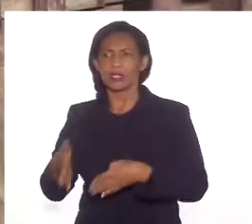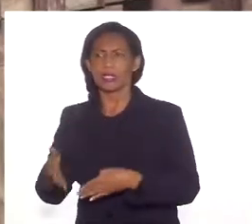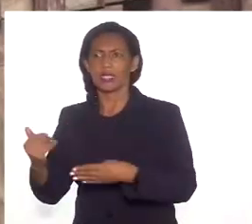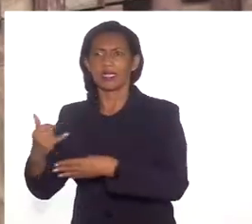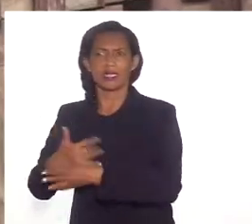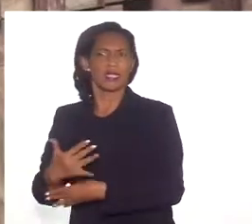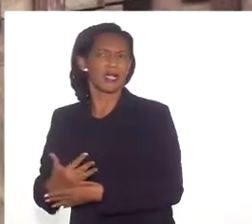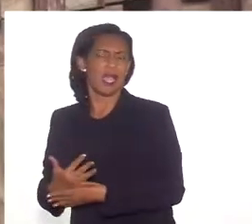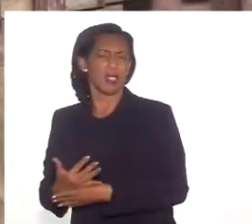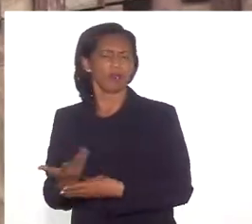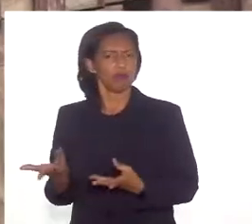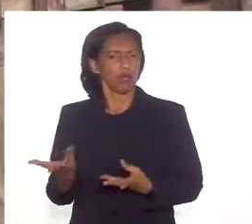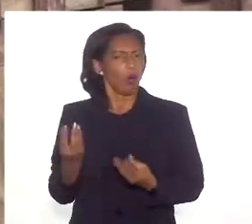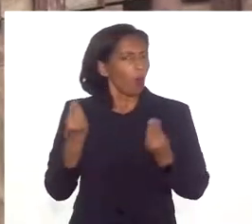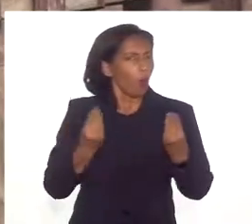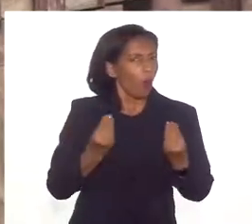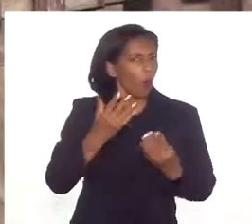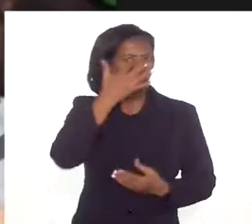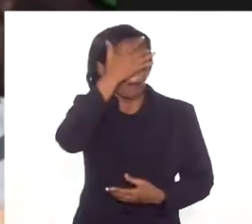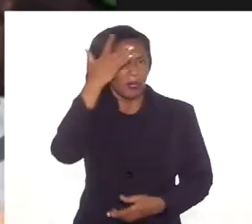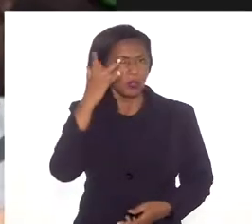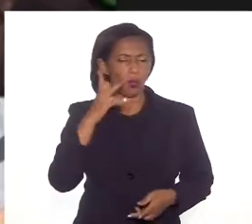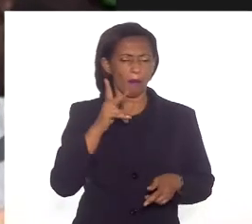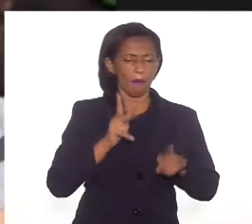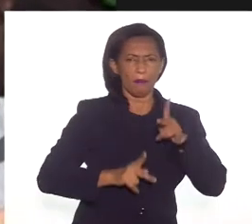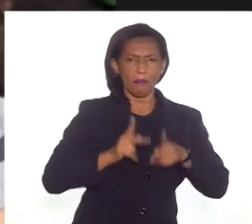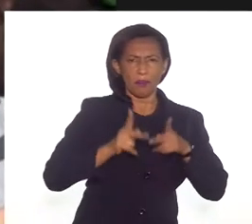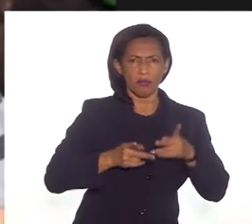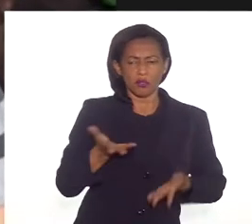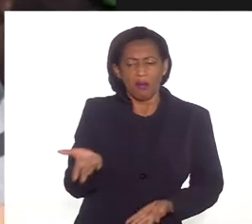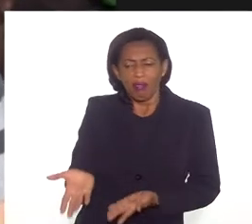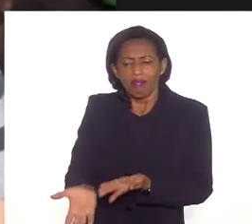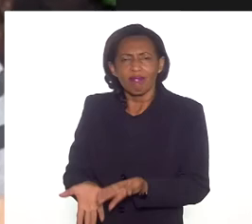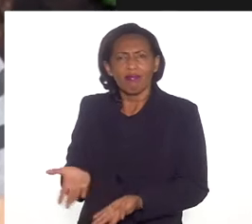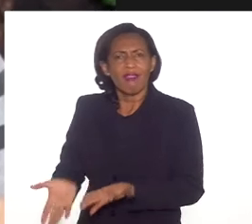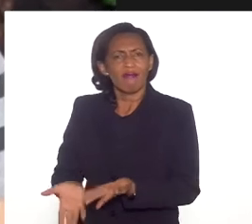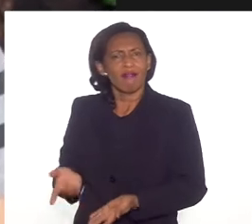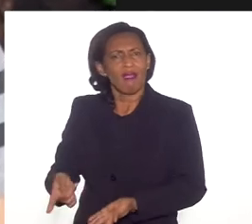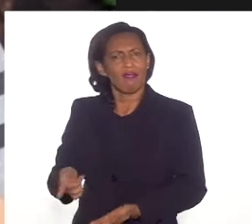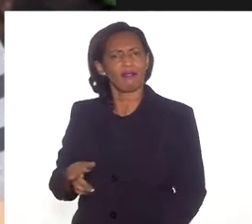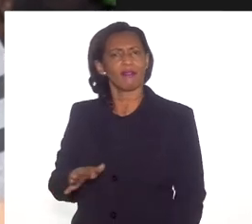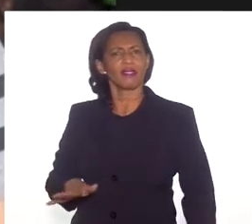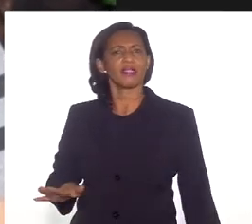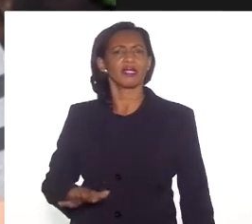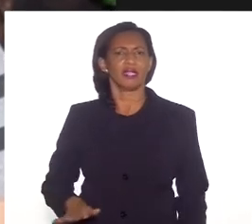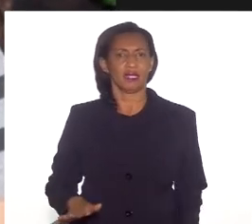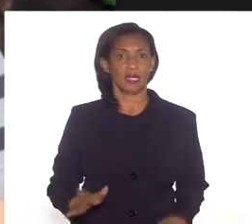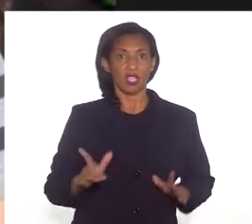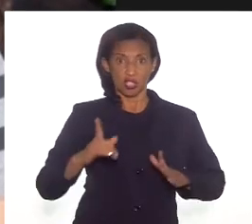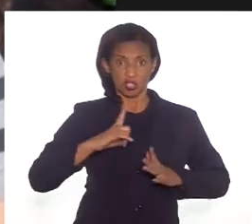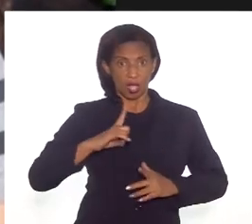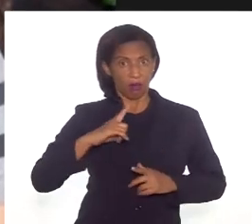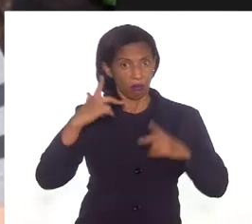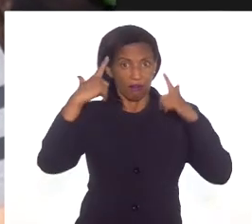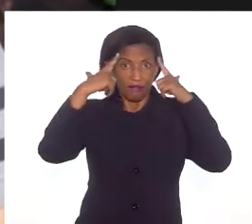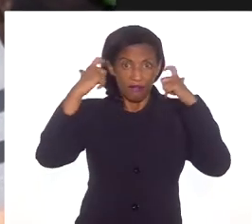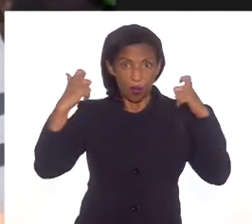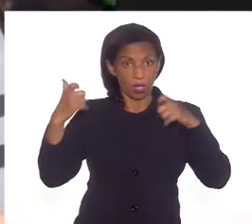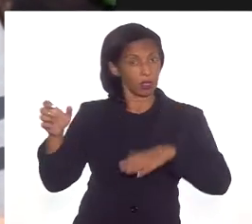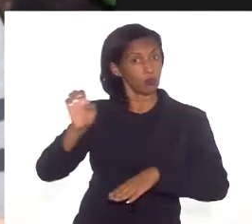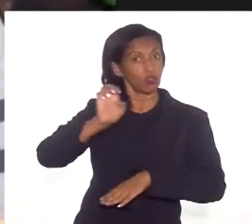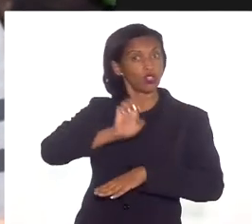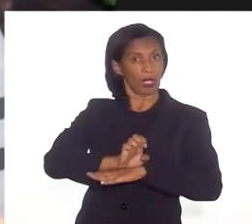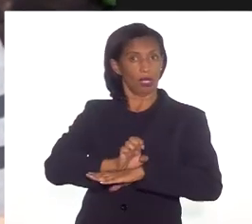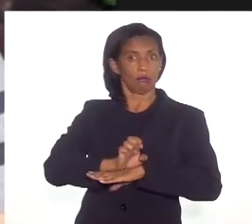na cidade, né? De que forma que as pessoas, professores, tratavam essa criança? Então, já havia a própria violência do